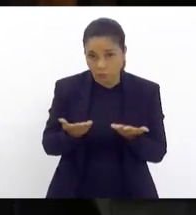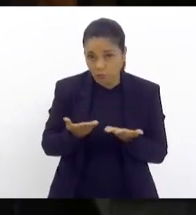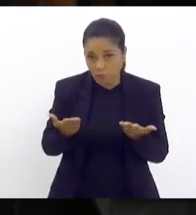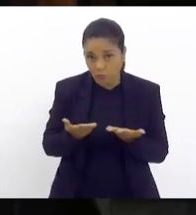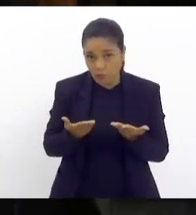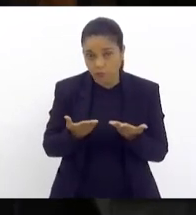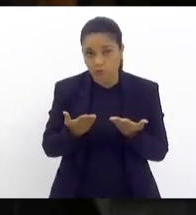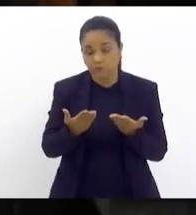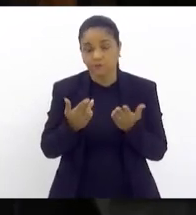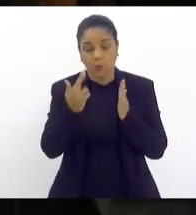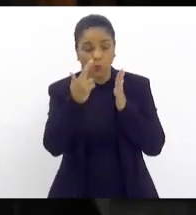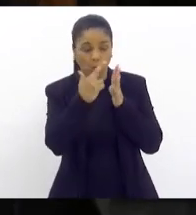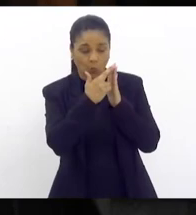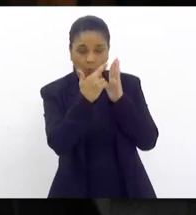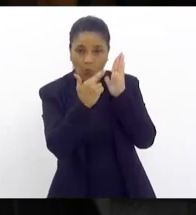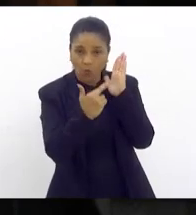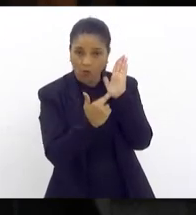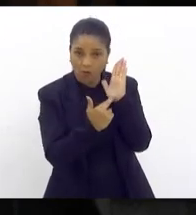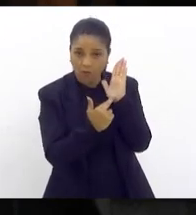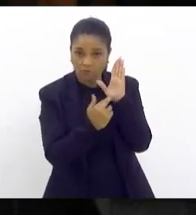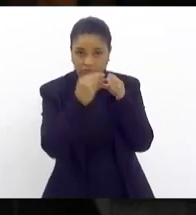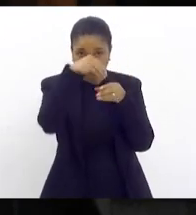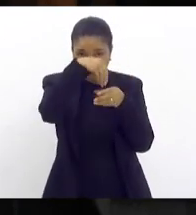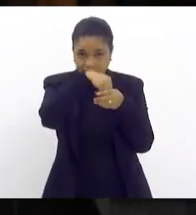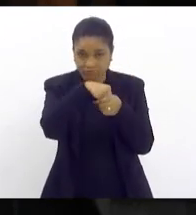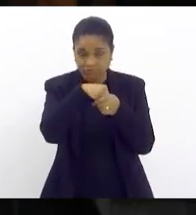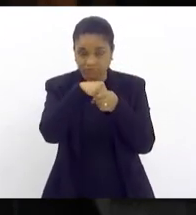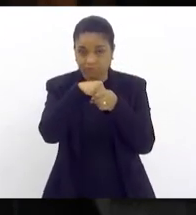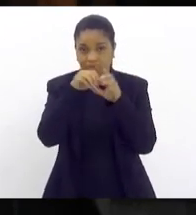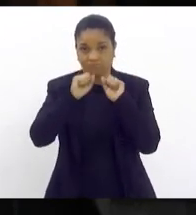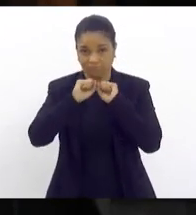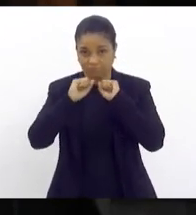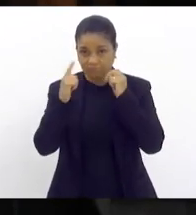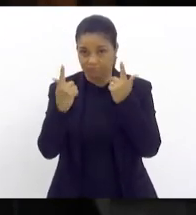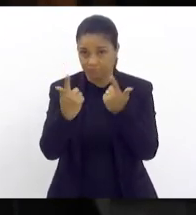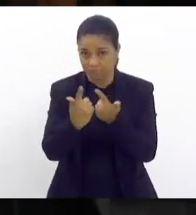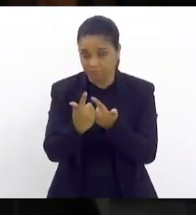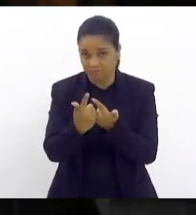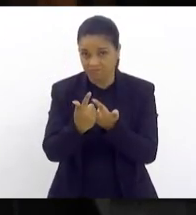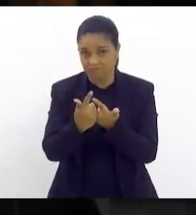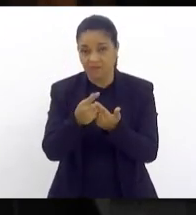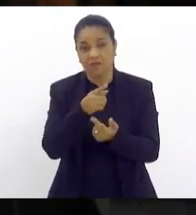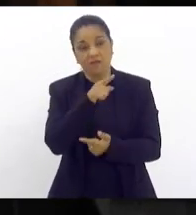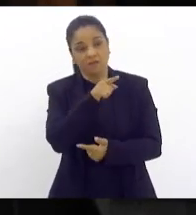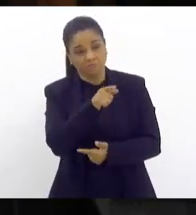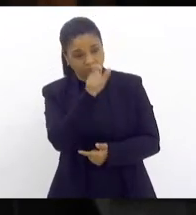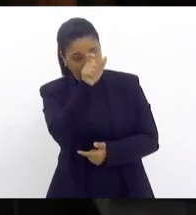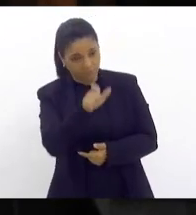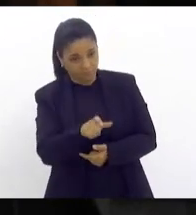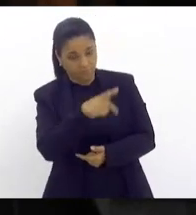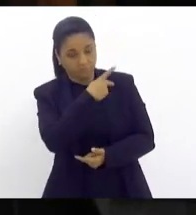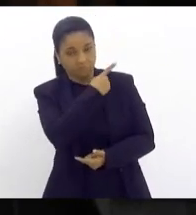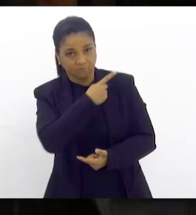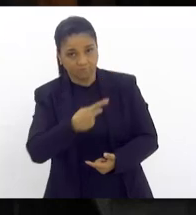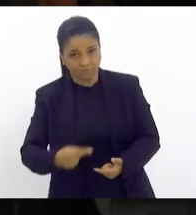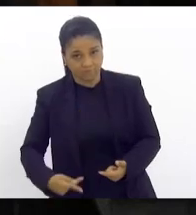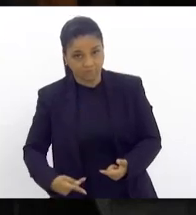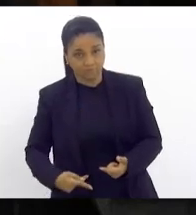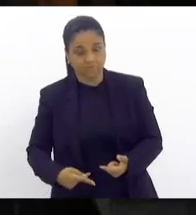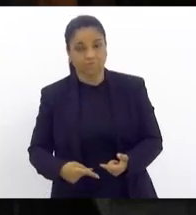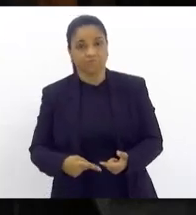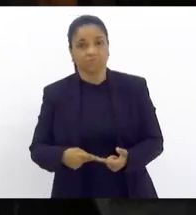Regimento vossa excelência exercendo dignamente merecidamente